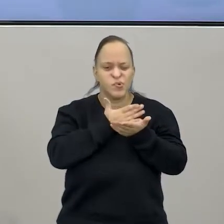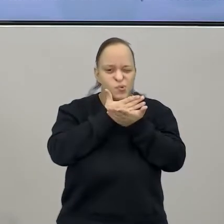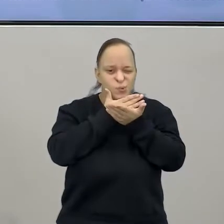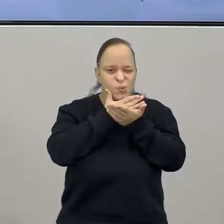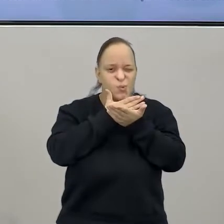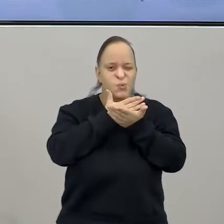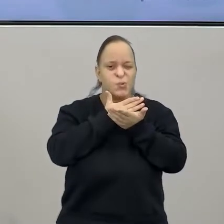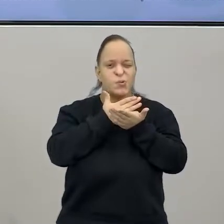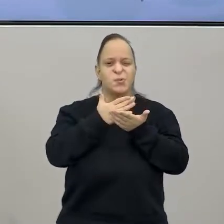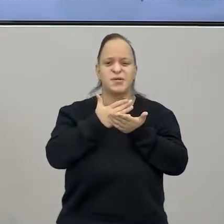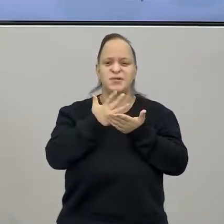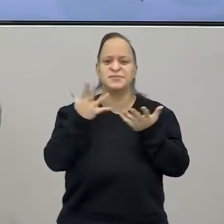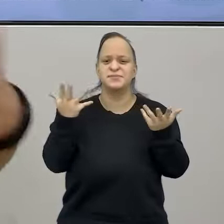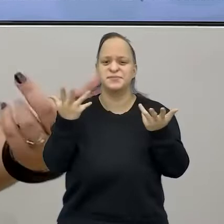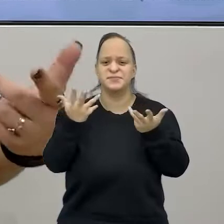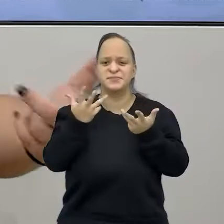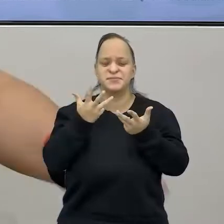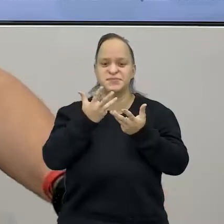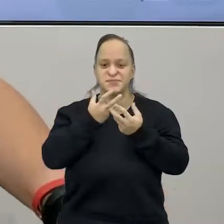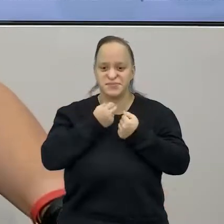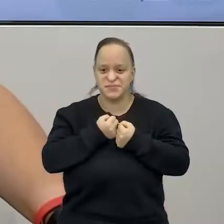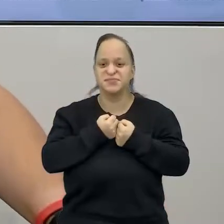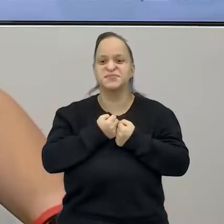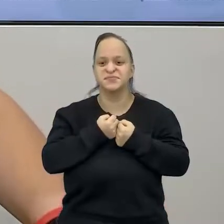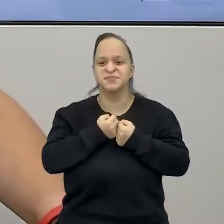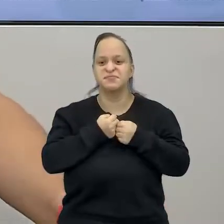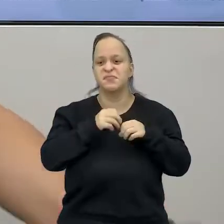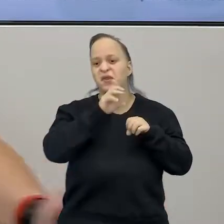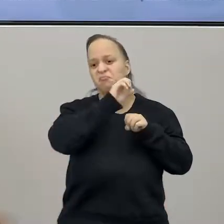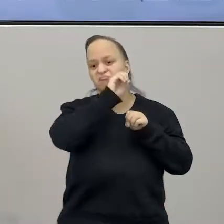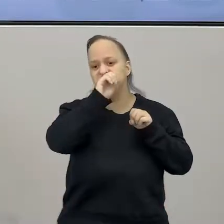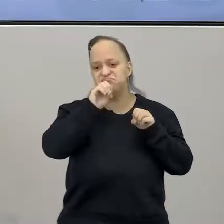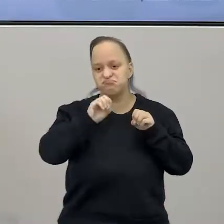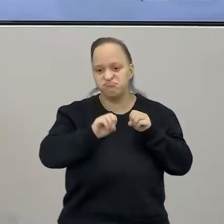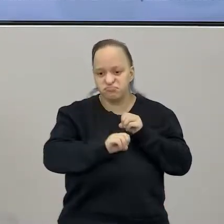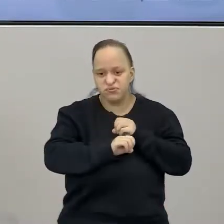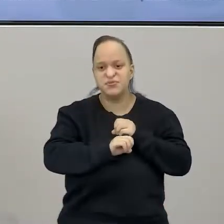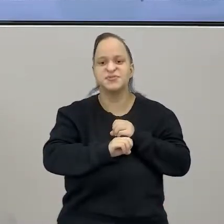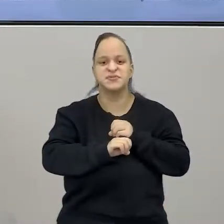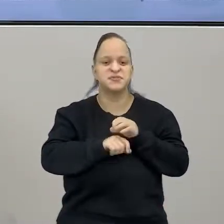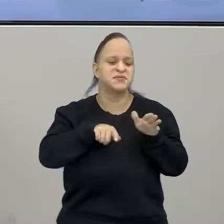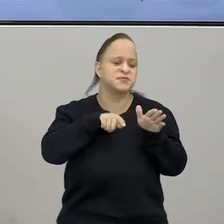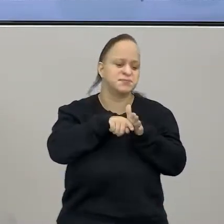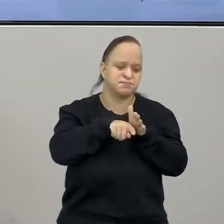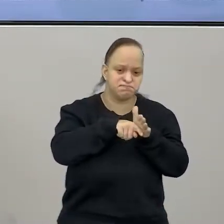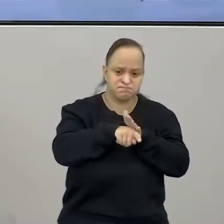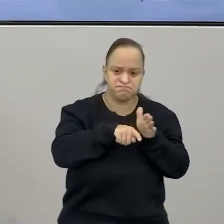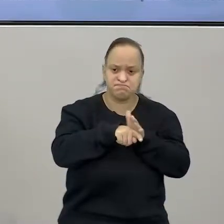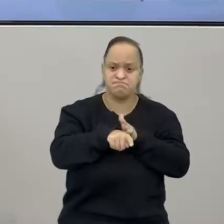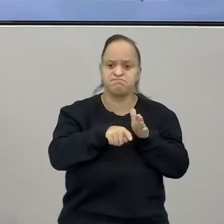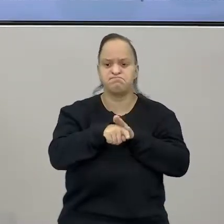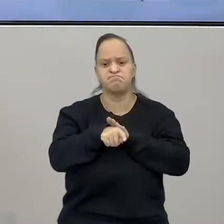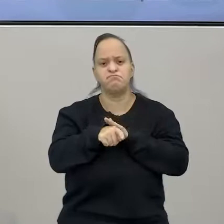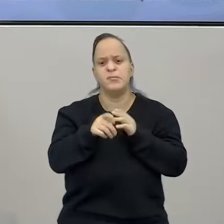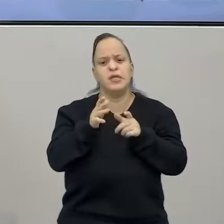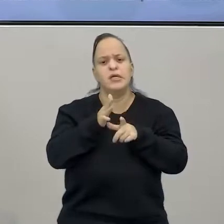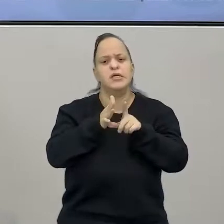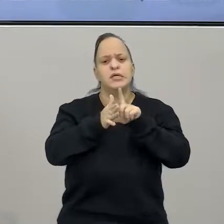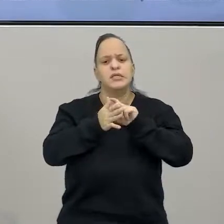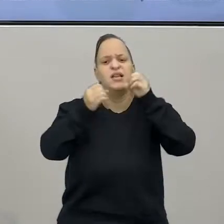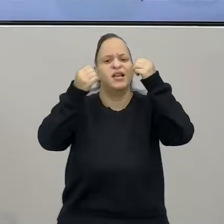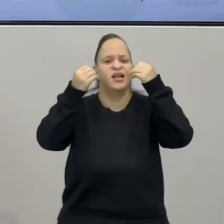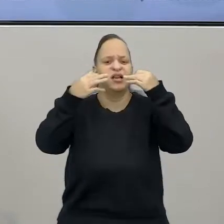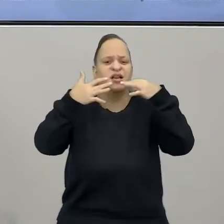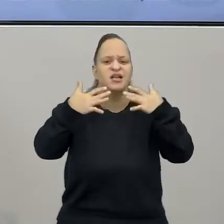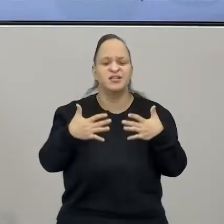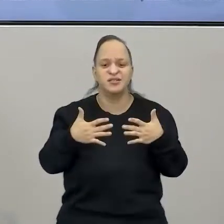maravilhosas aqui do CMSP, que são as aulas do nosso aprofundamento. Então, antes da gente começar a falar efetivamente sobre o nosso aprofundamento, eu sempre